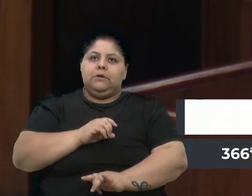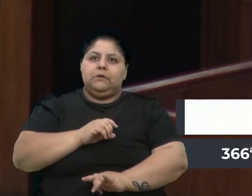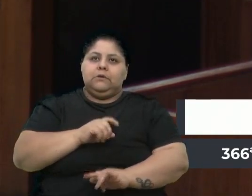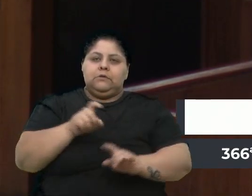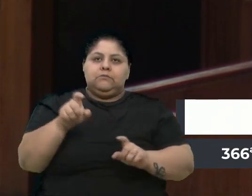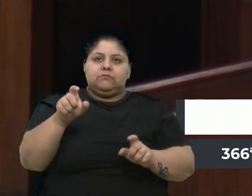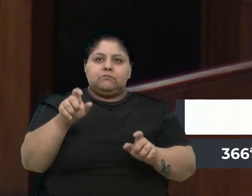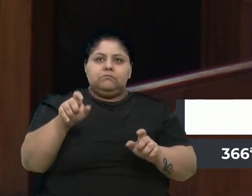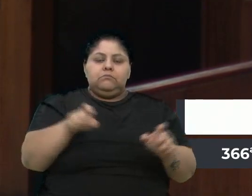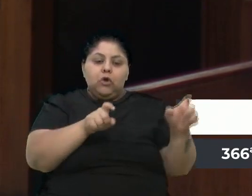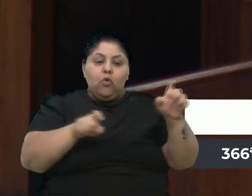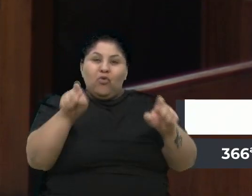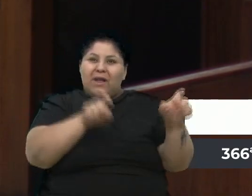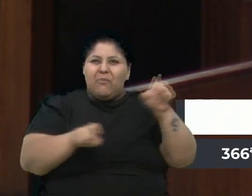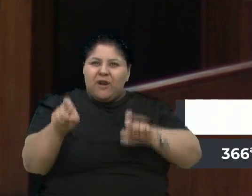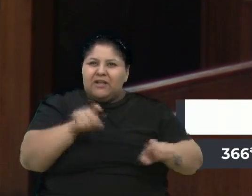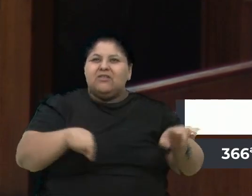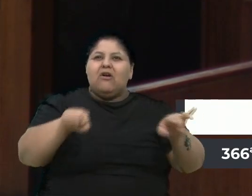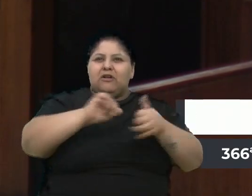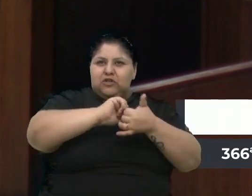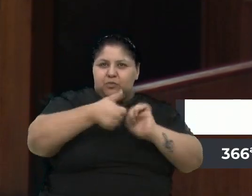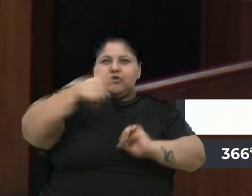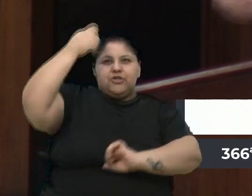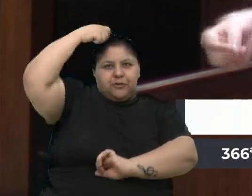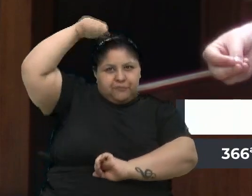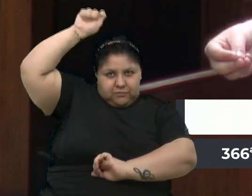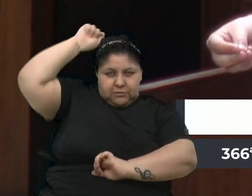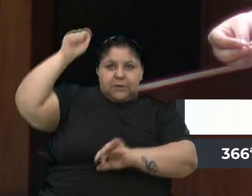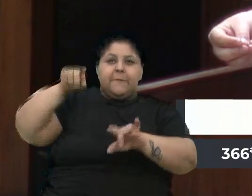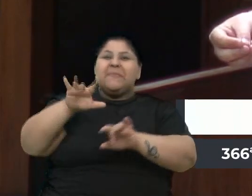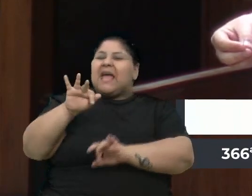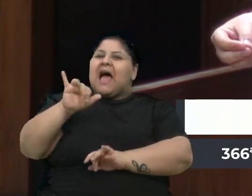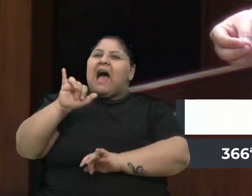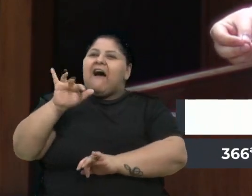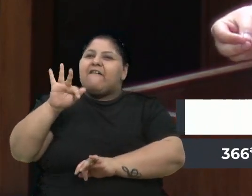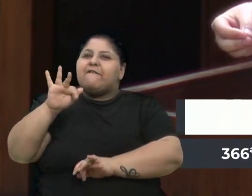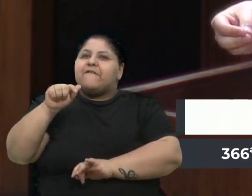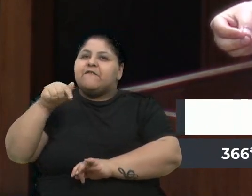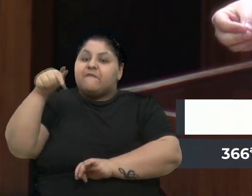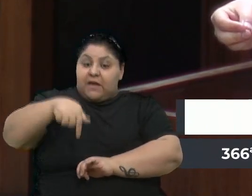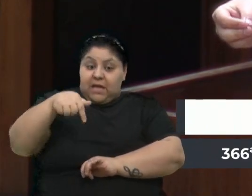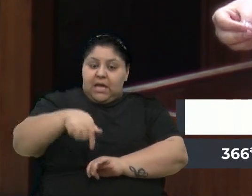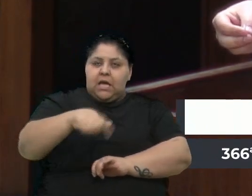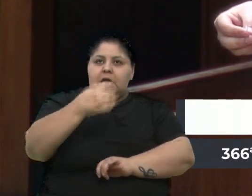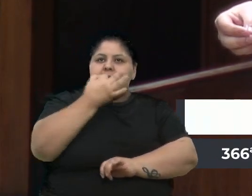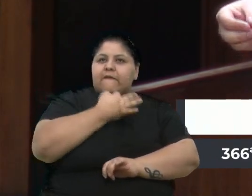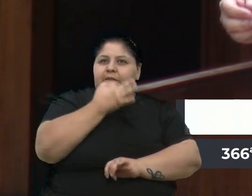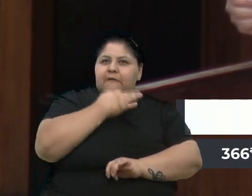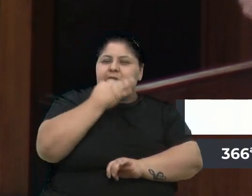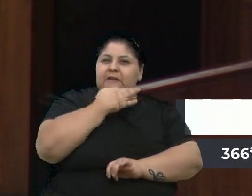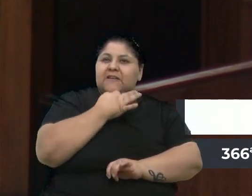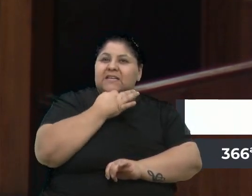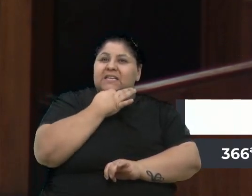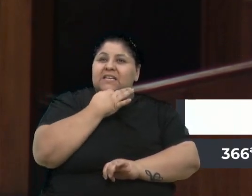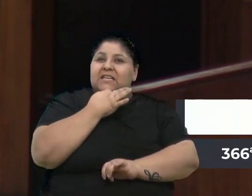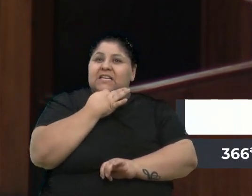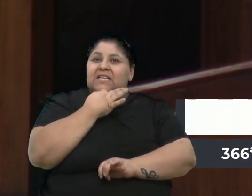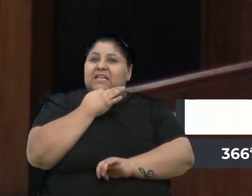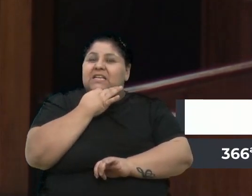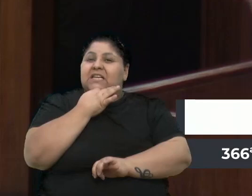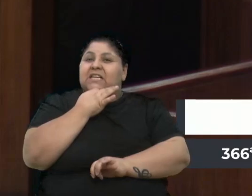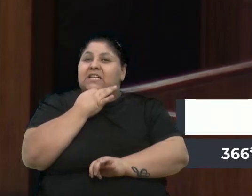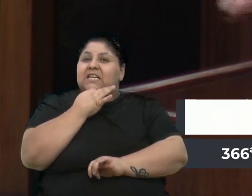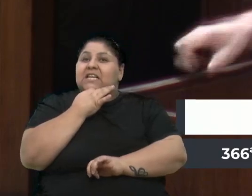Medicina Esportiva da Universidade de Caxias do Sul, enfim. A FIFA esteve em Caxias do Sul em 2000, para a Copa 2014, e referendou. A FIFA